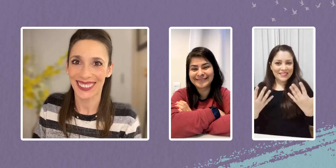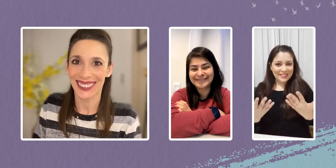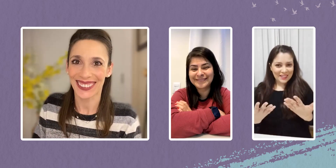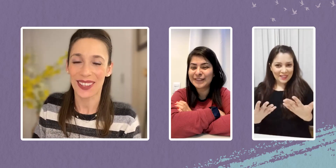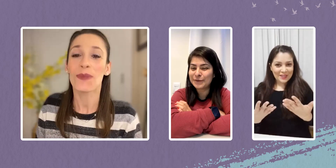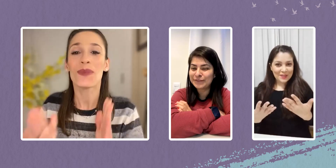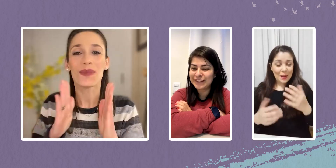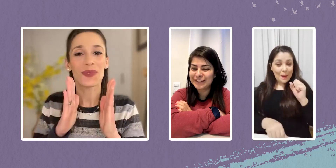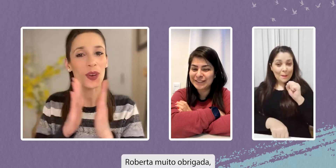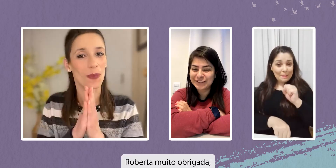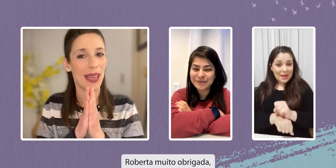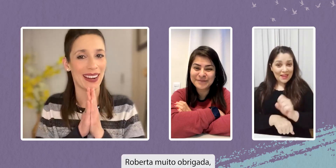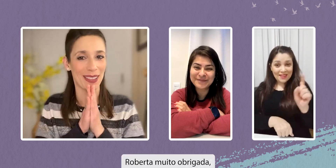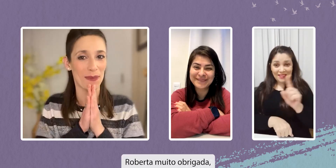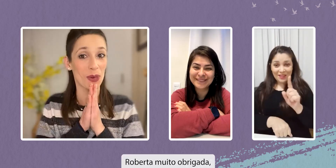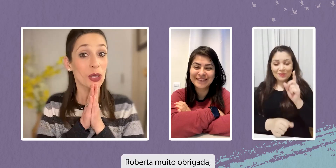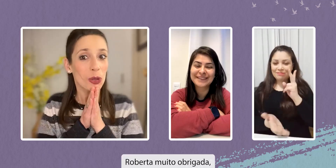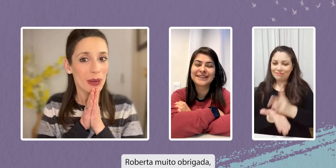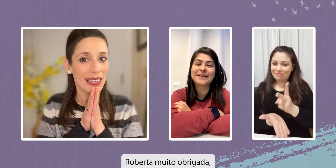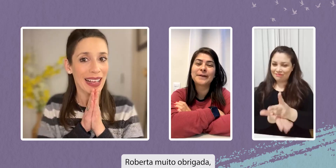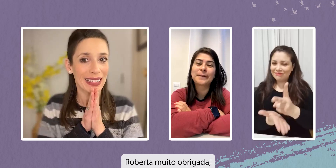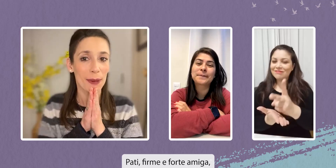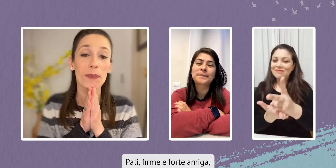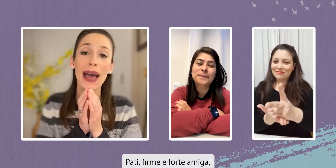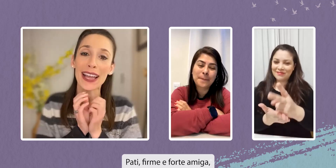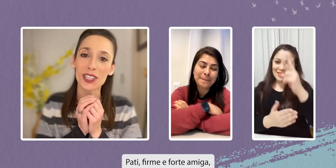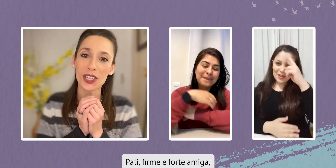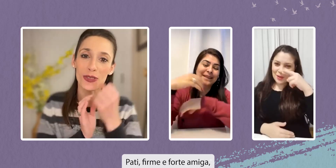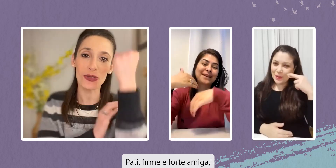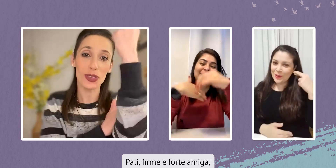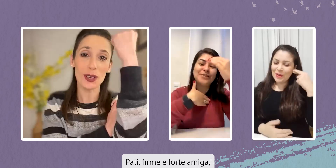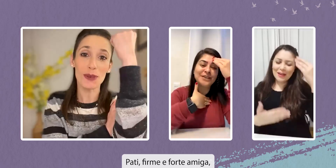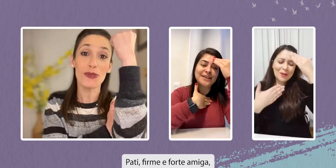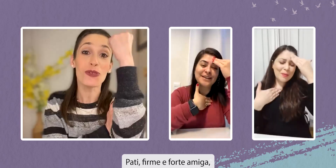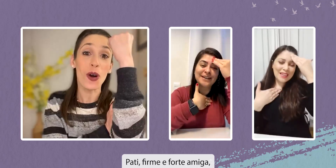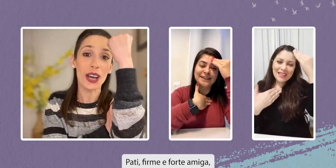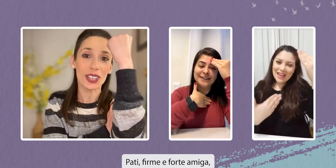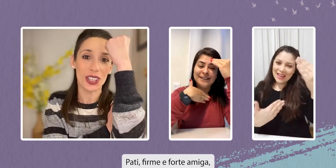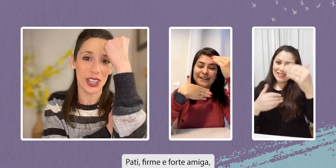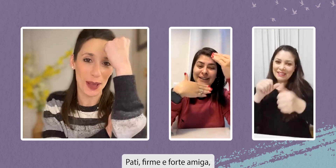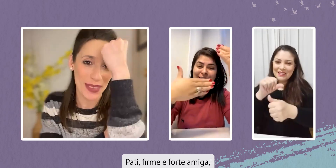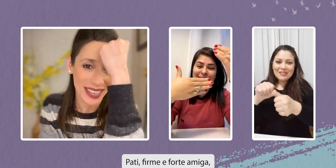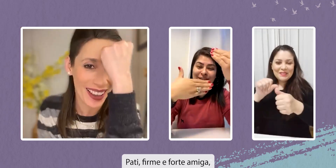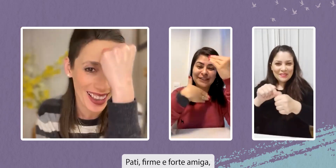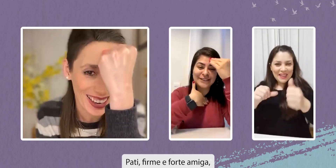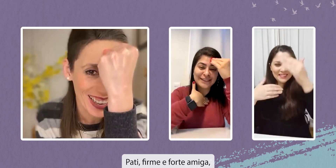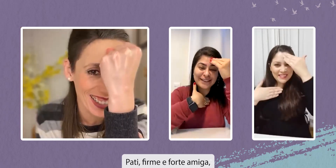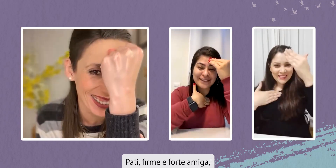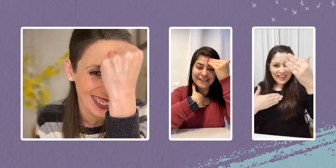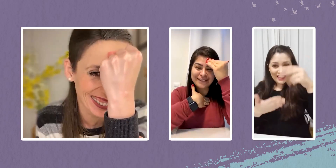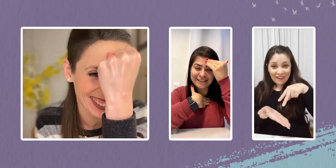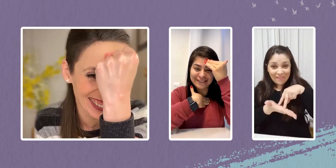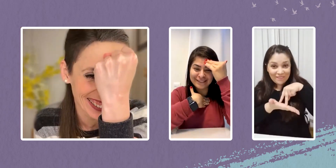frente. Vamos então. Roberta, muito obrigada. Paty, firme e forte, amiga.